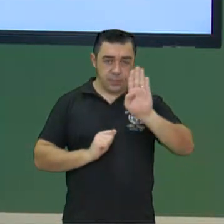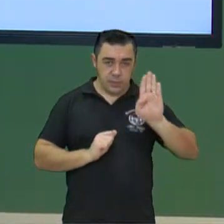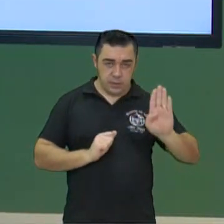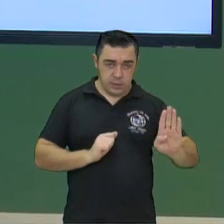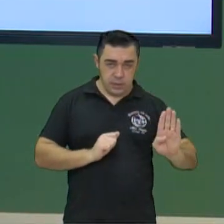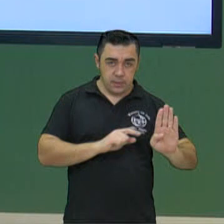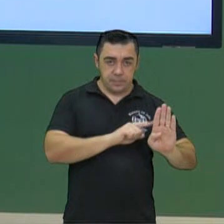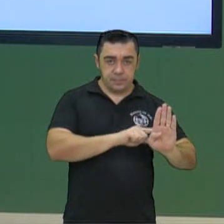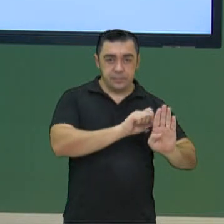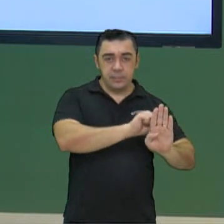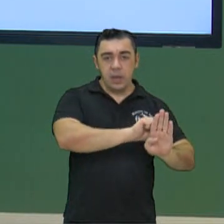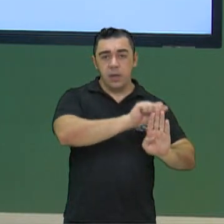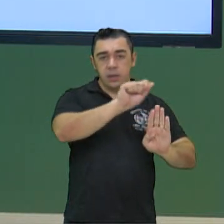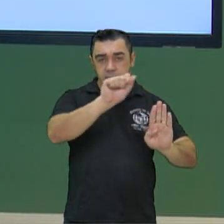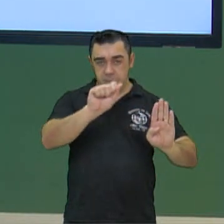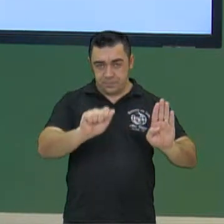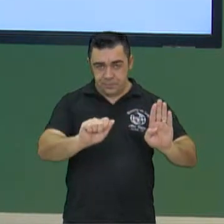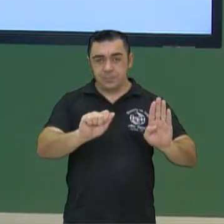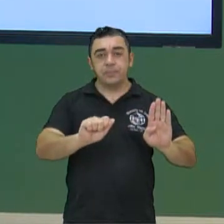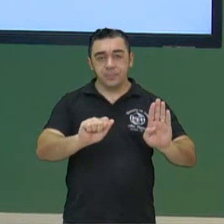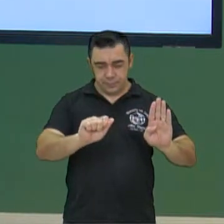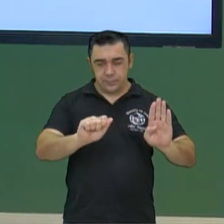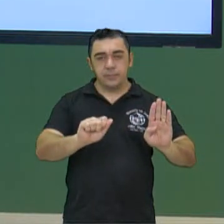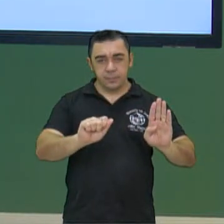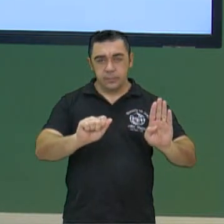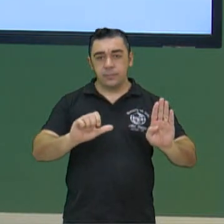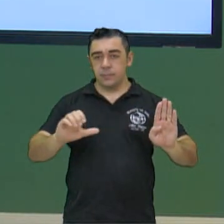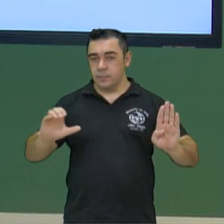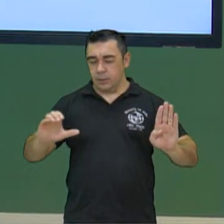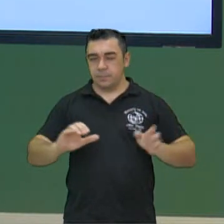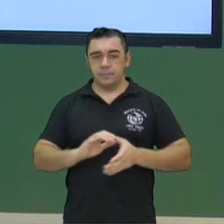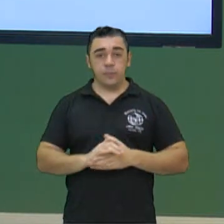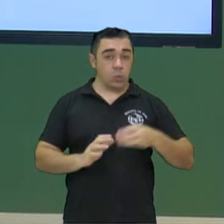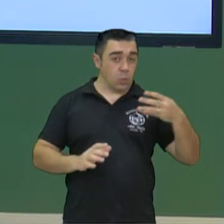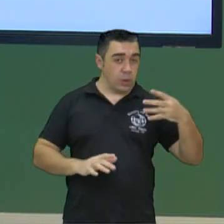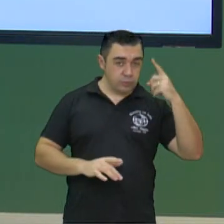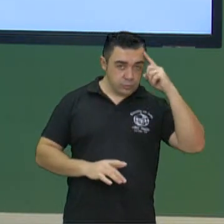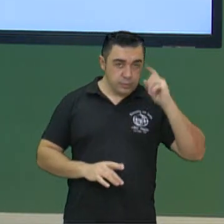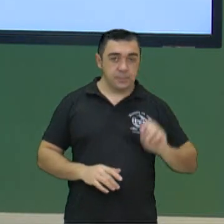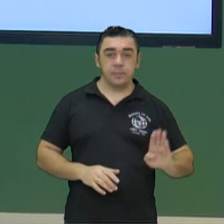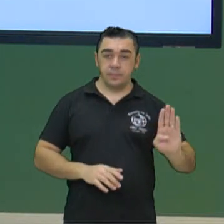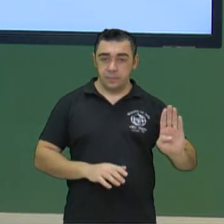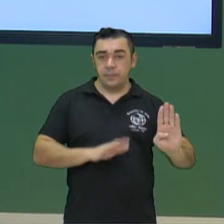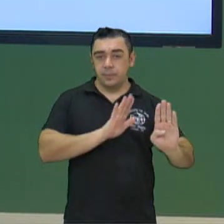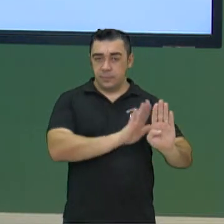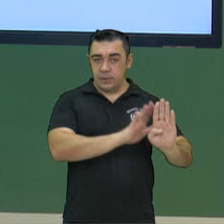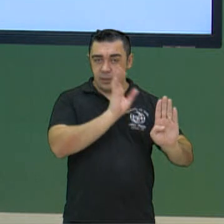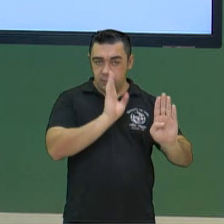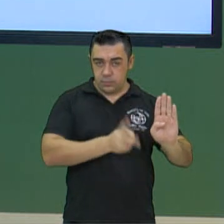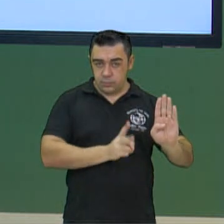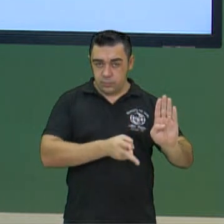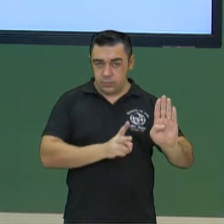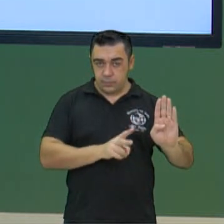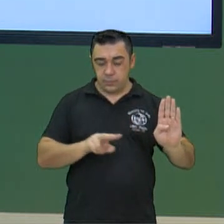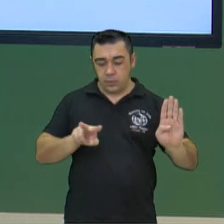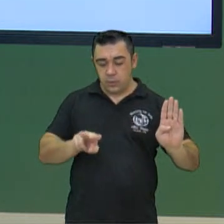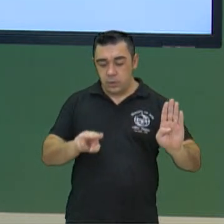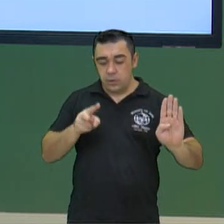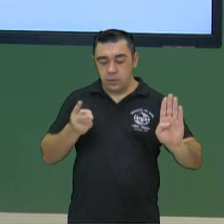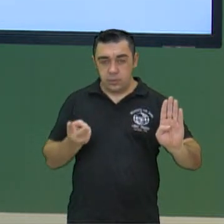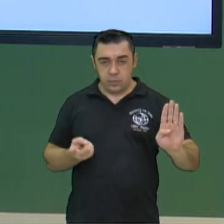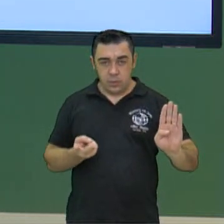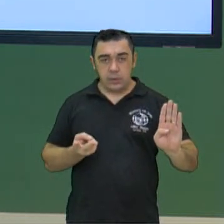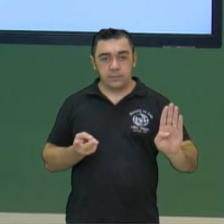Ana e a Ana no lugar da Bia. No quarto dia, poderíamos deixar a Bia na primeira